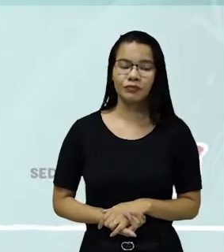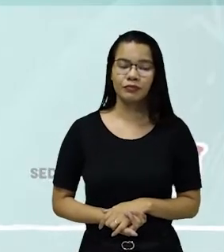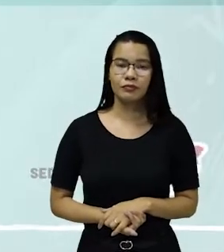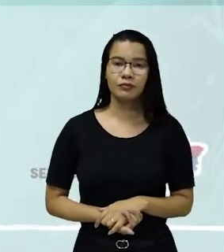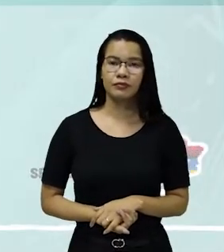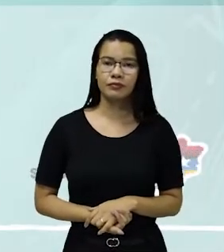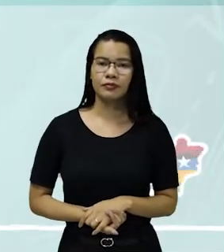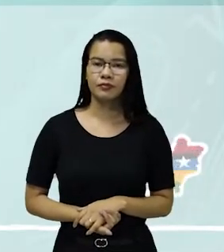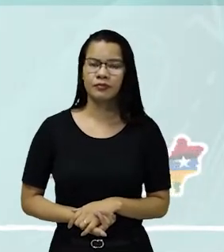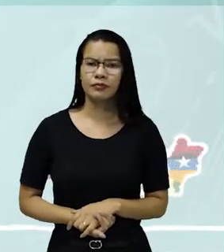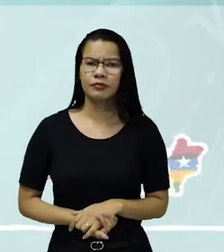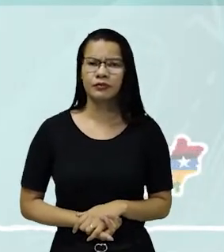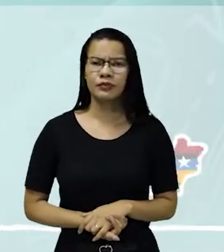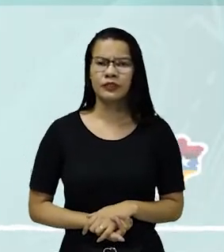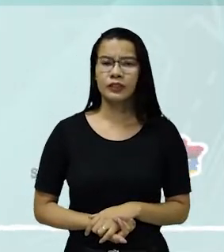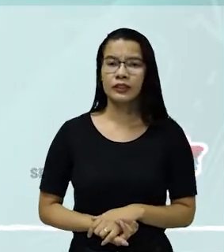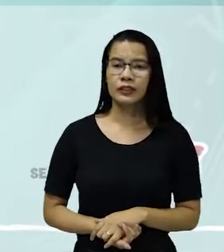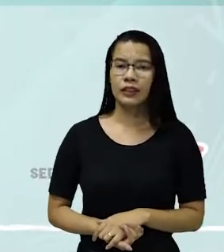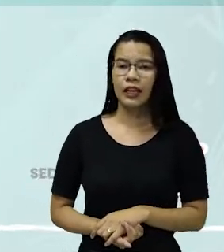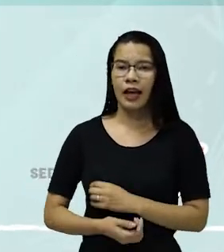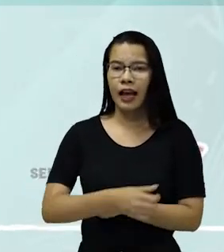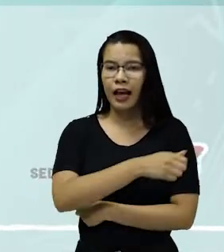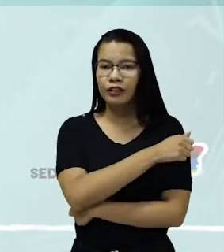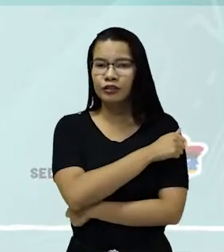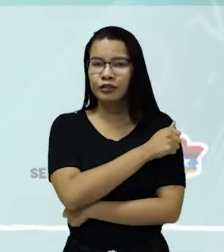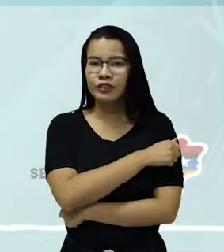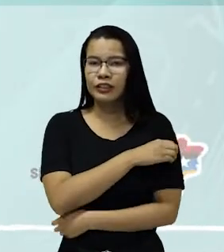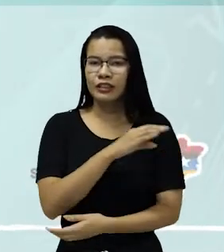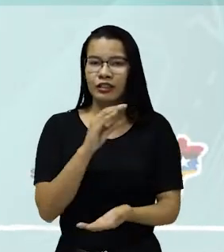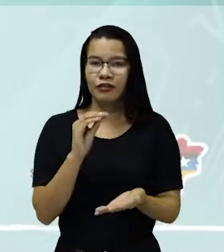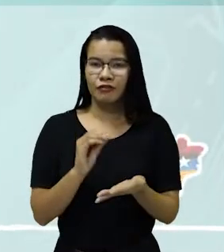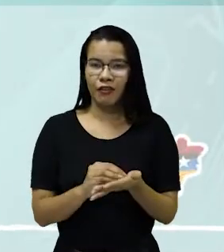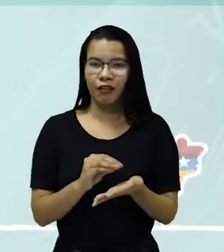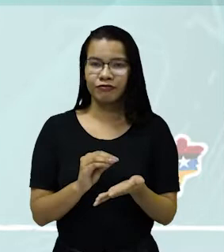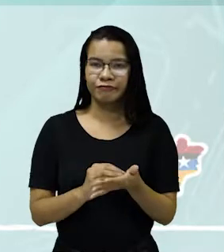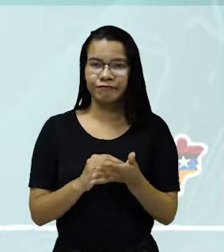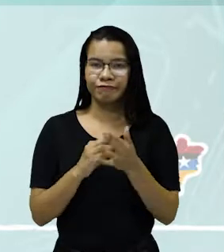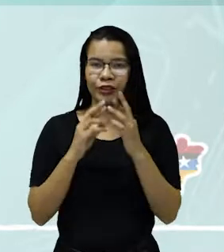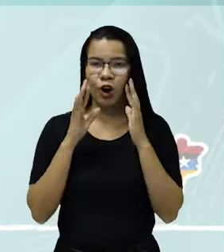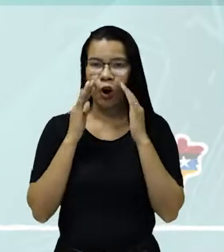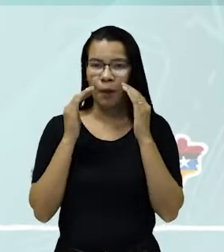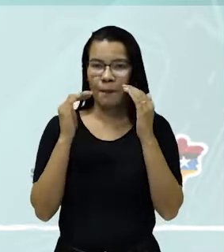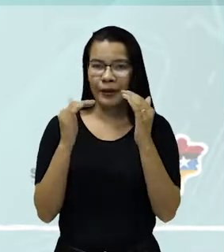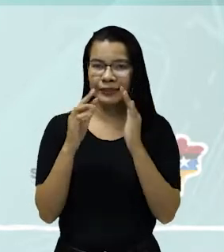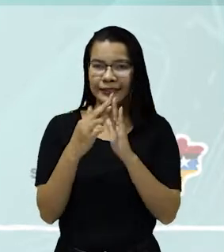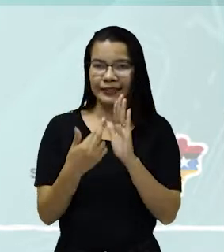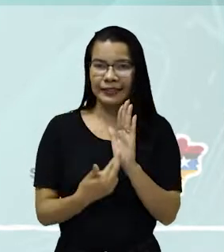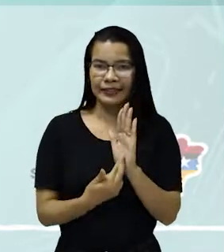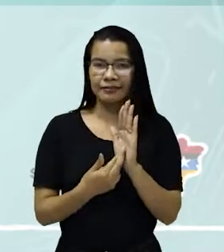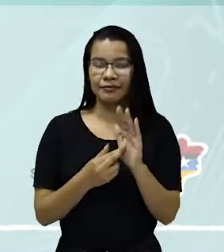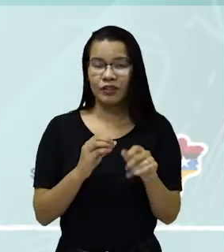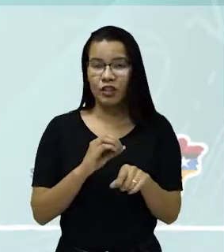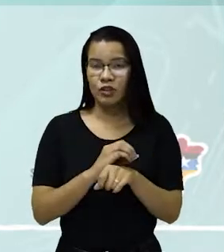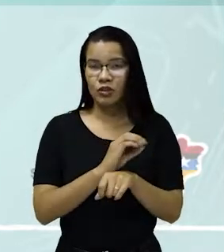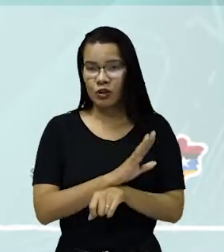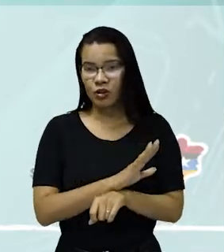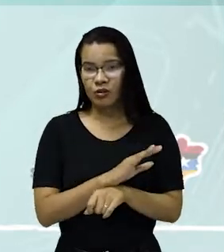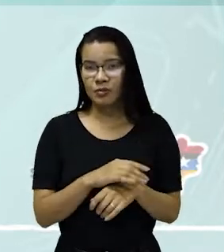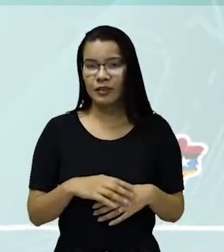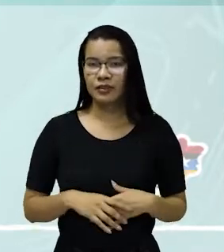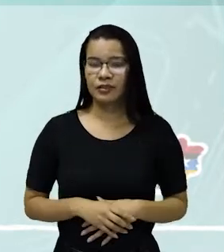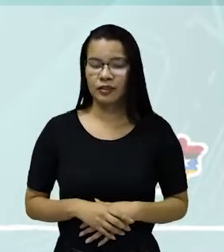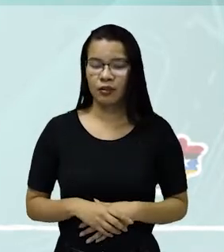As alunas indisciplinadas foram suspensas. Eu vou voltar aqui só para você ver, ó. Os alunos indisciplinados foram suspensos da